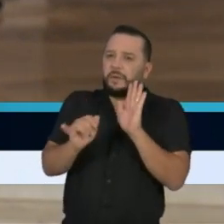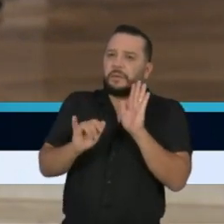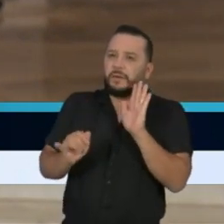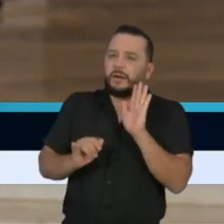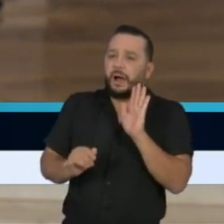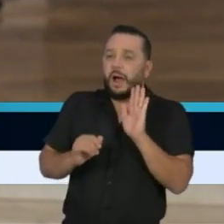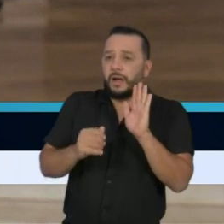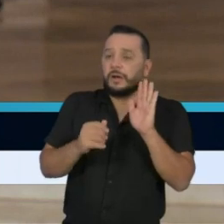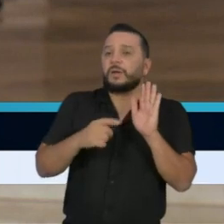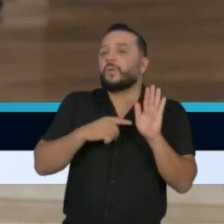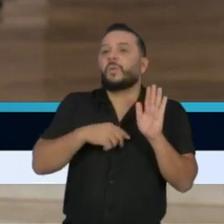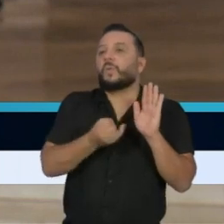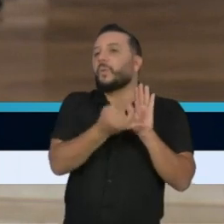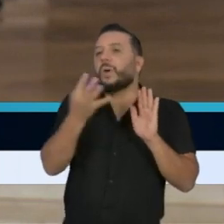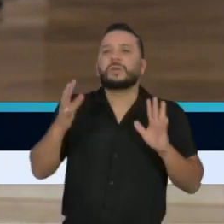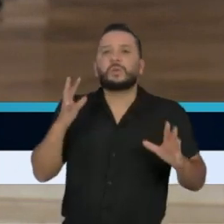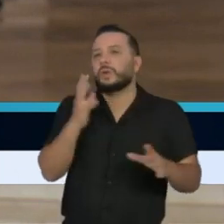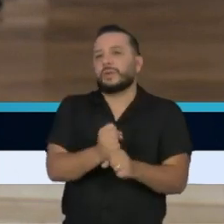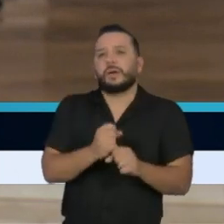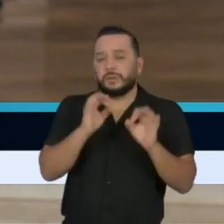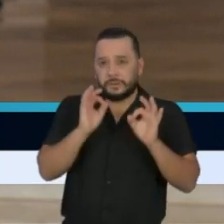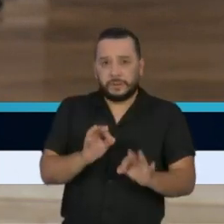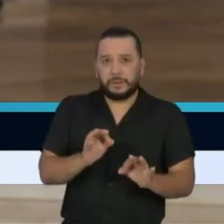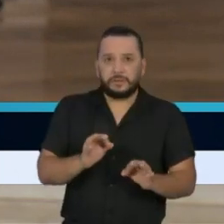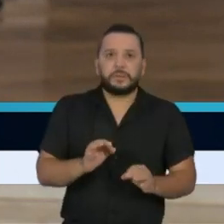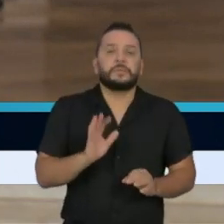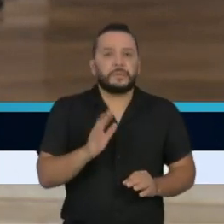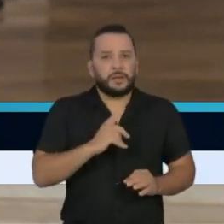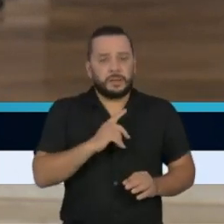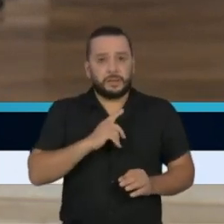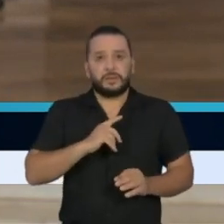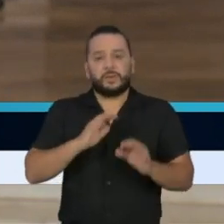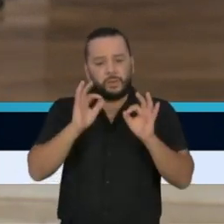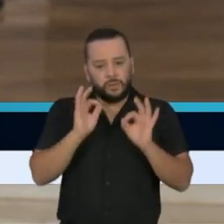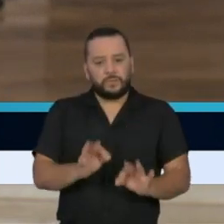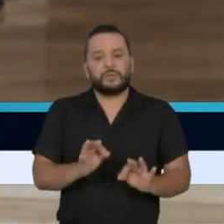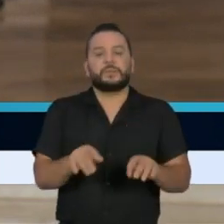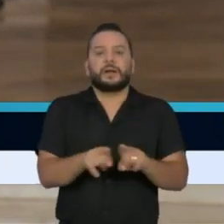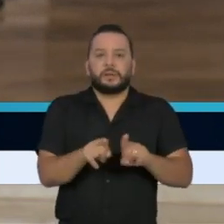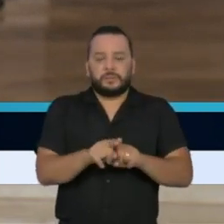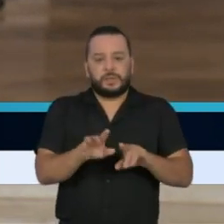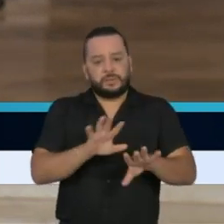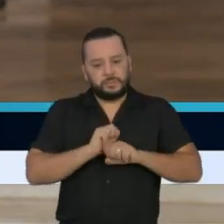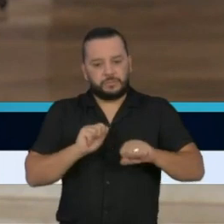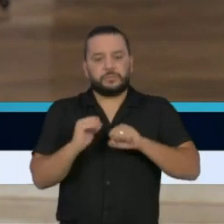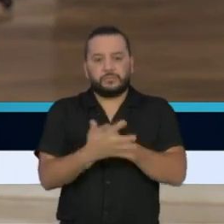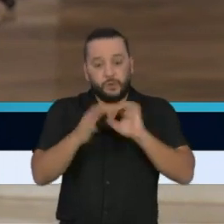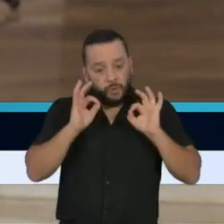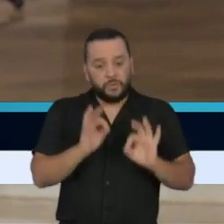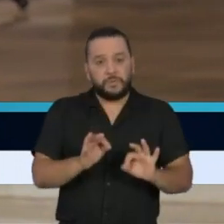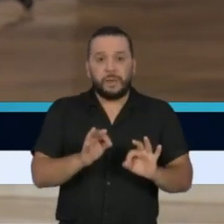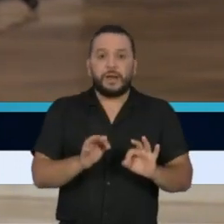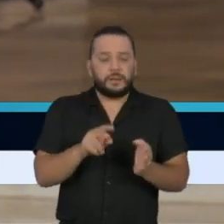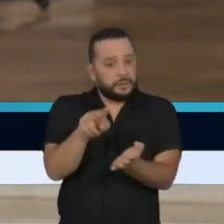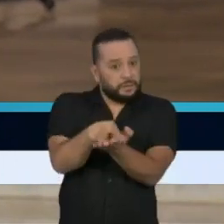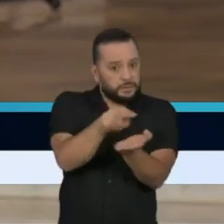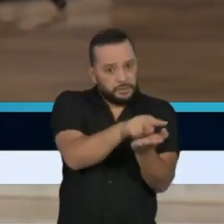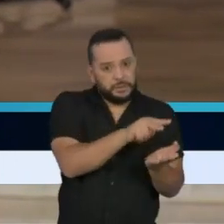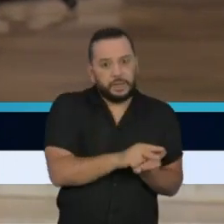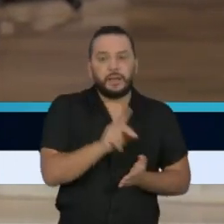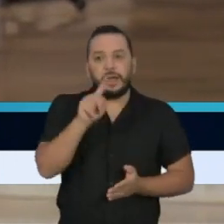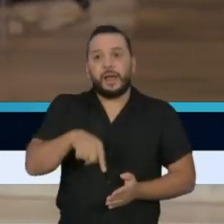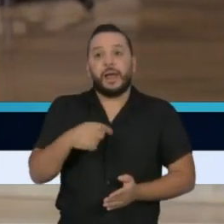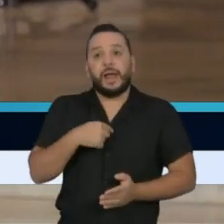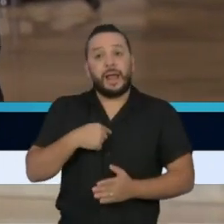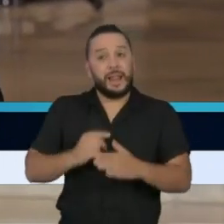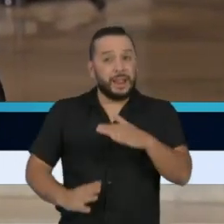casos internados, eles representam um limite inferior da curva de ascensão. Isso é importantíssimo. Quer dizer,